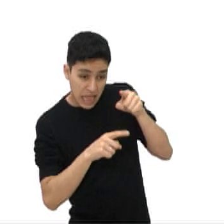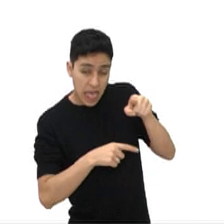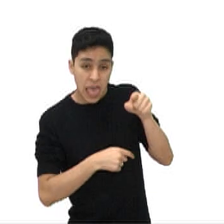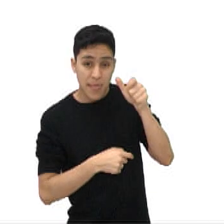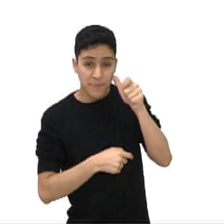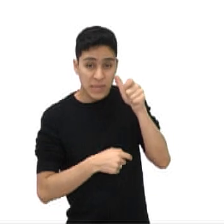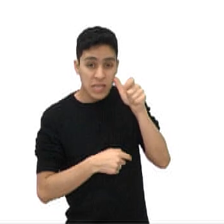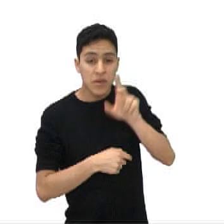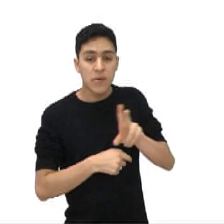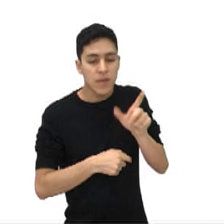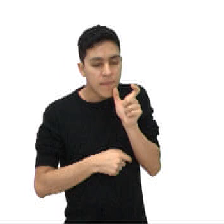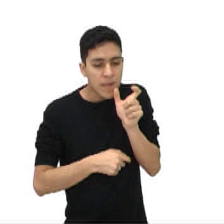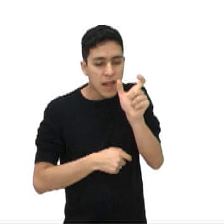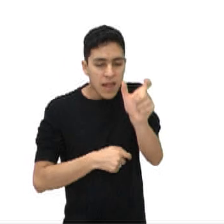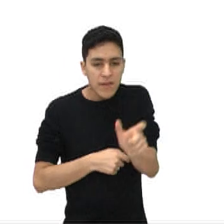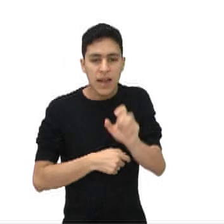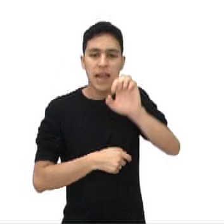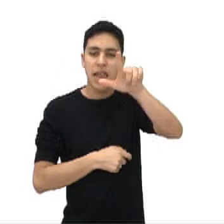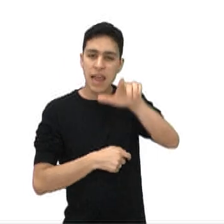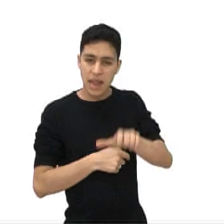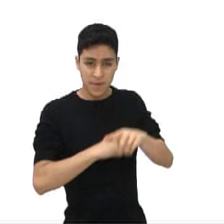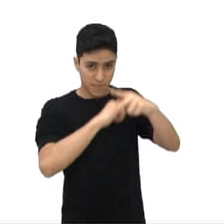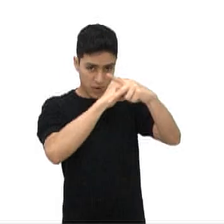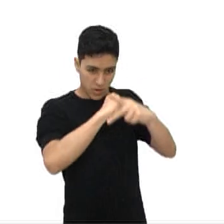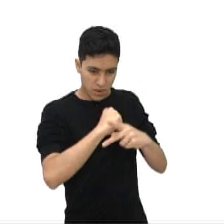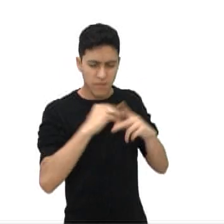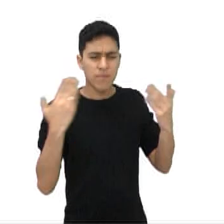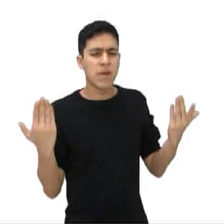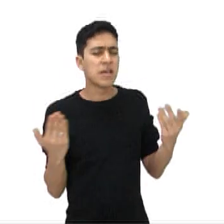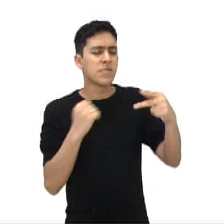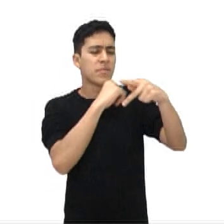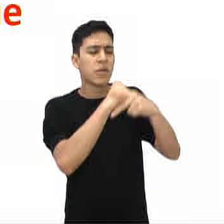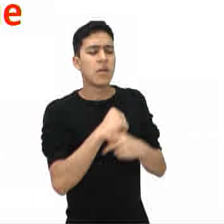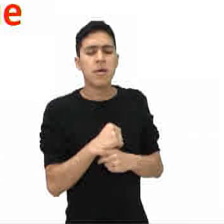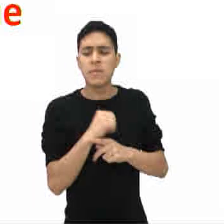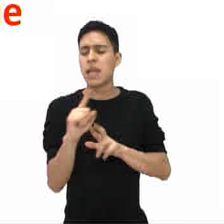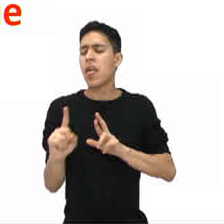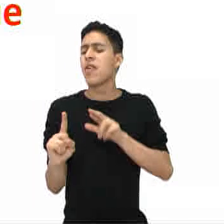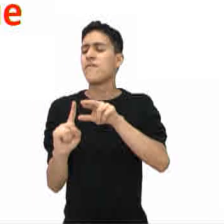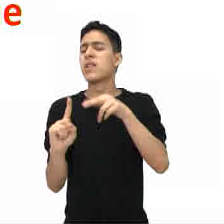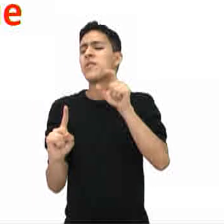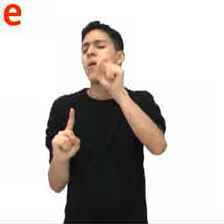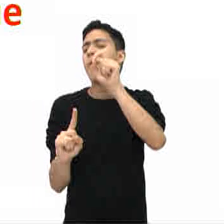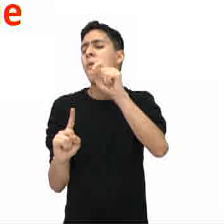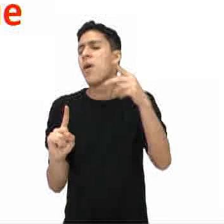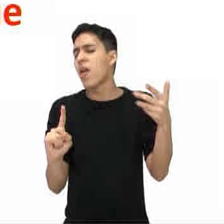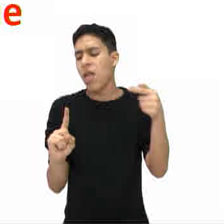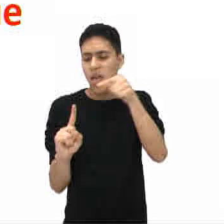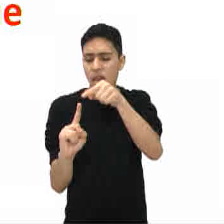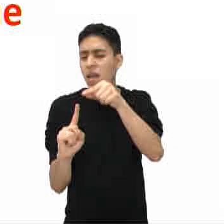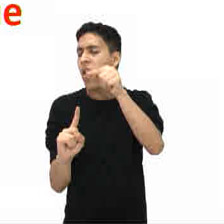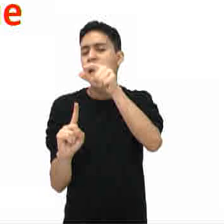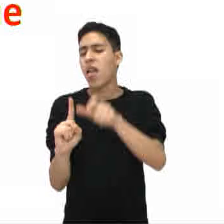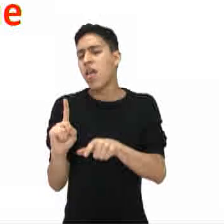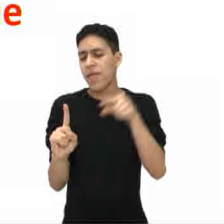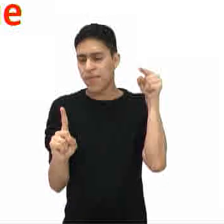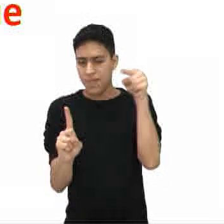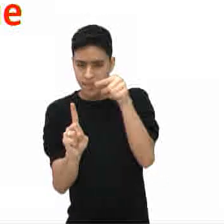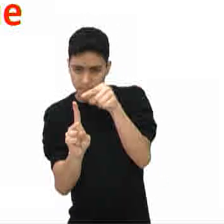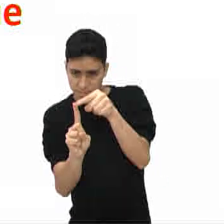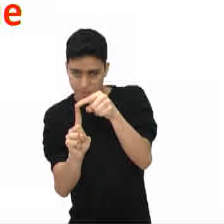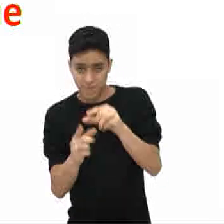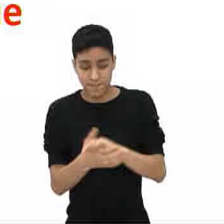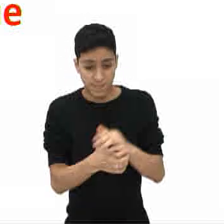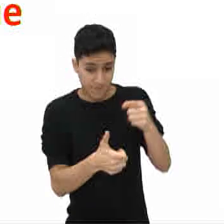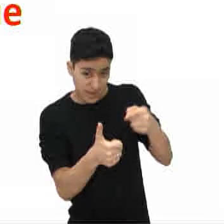pronome ele, tá? Mas a quem se referem os pronomes? Vamos ver? Bom, na primeira vez, o